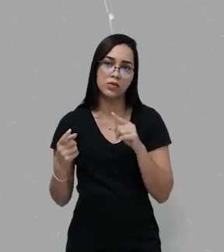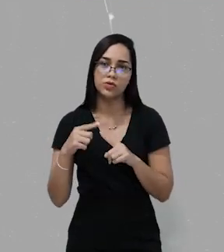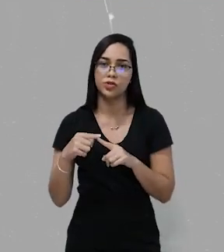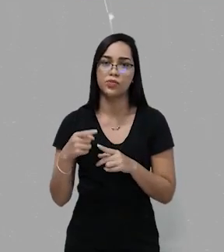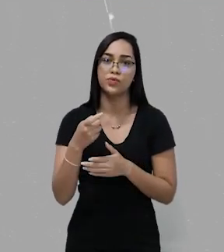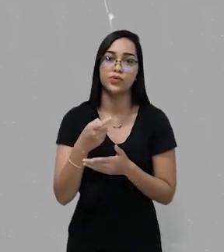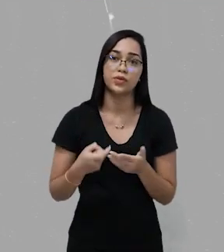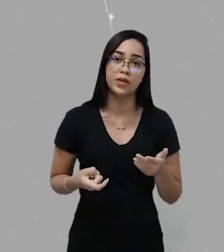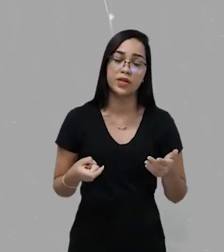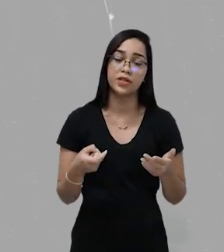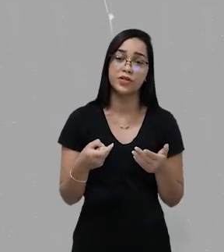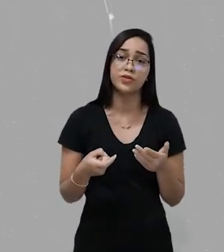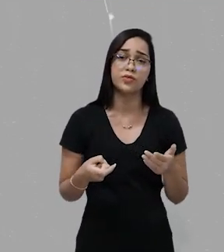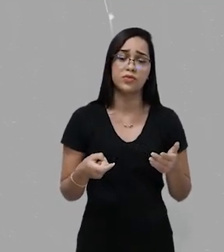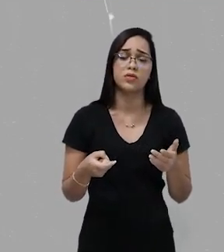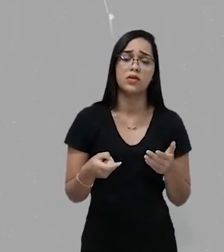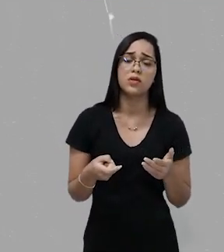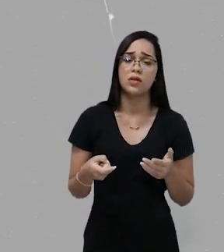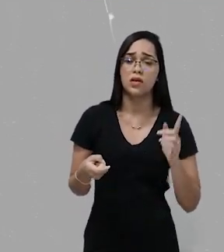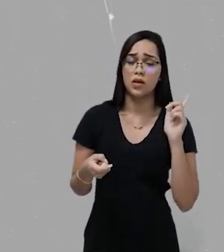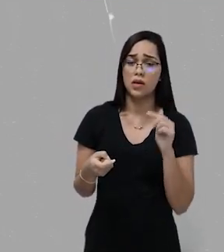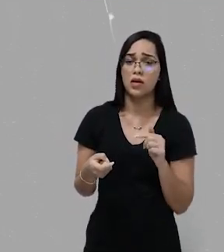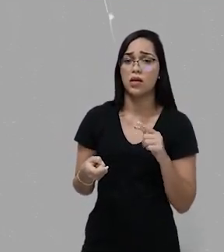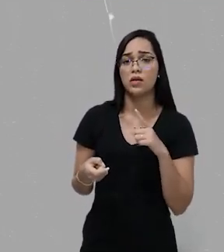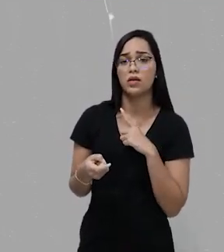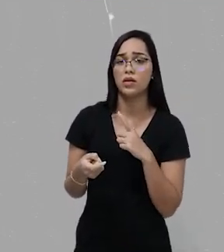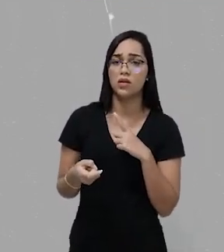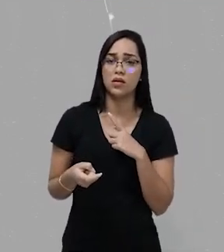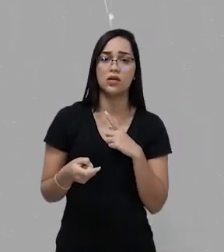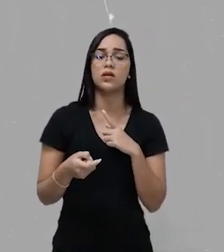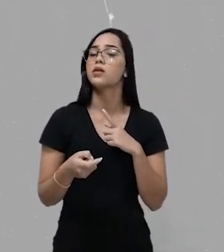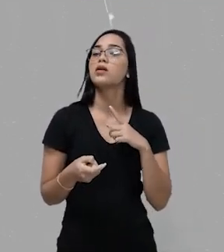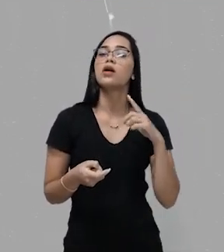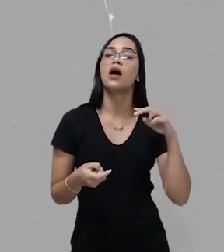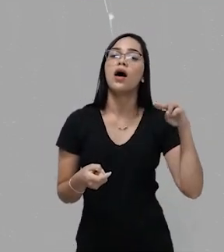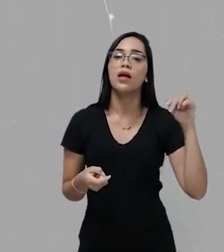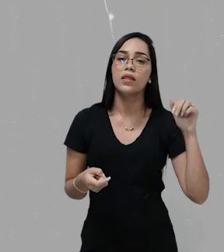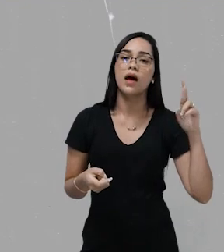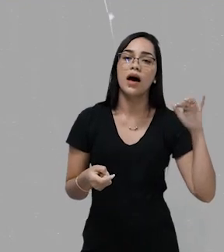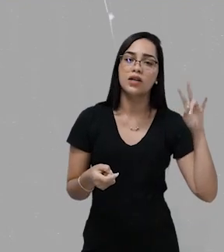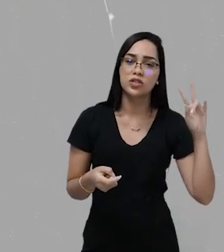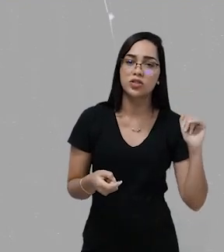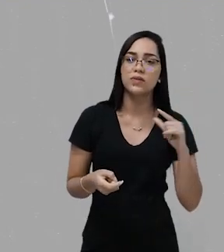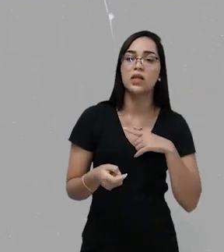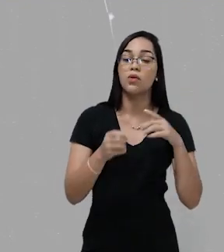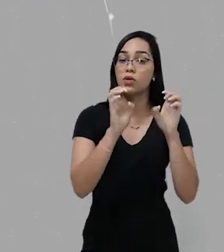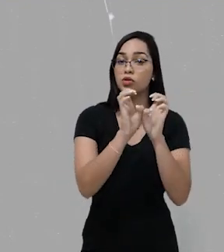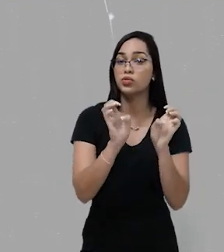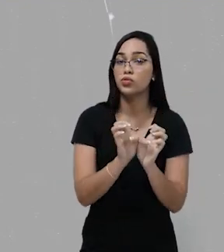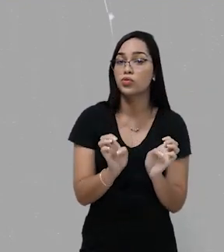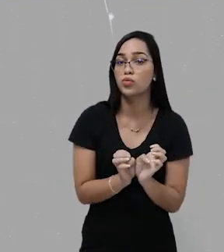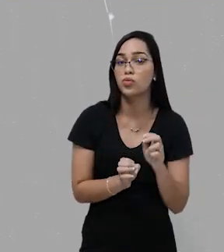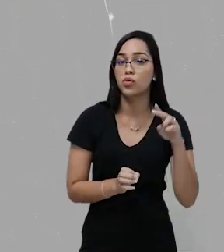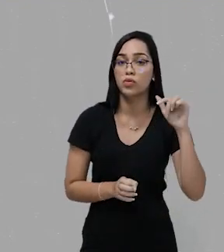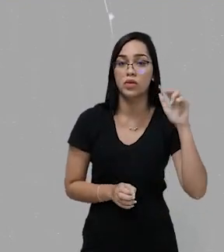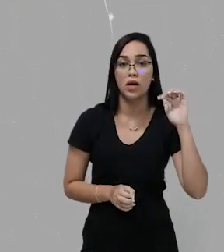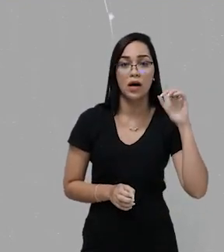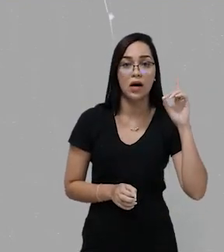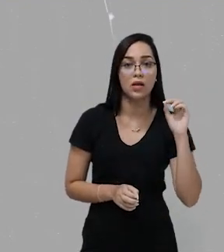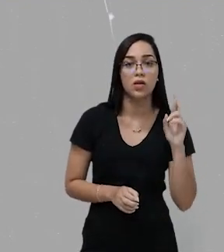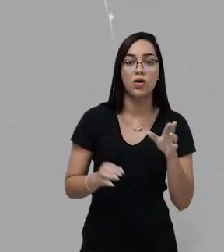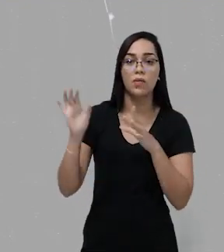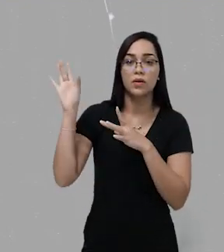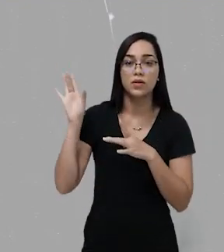de texto narrativo é um tipo de texto, a narrativa tem uma estrutura, narrador,